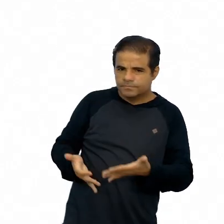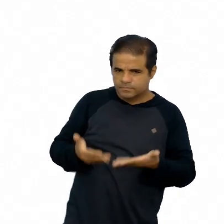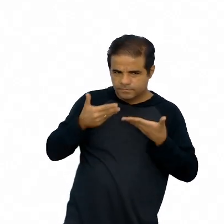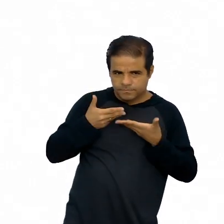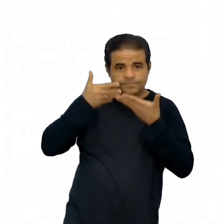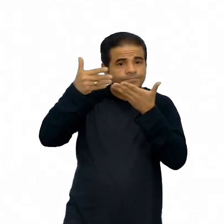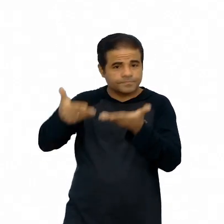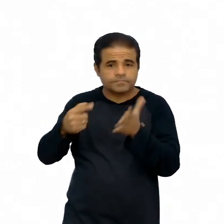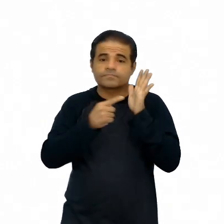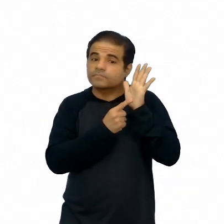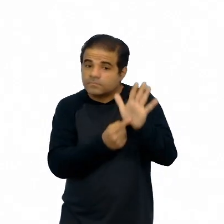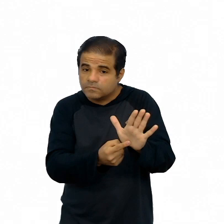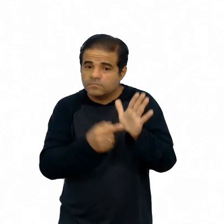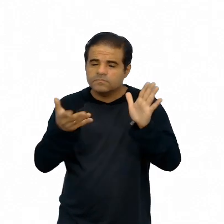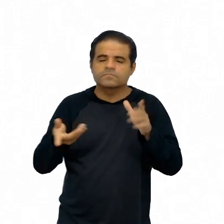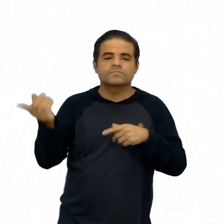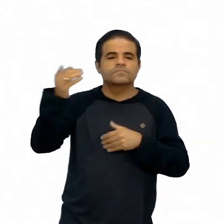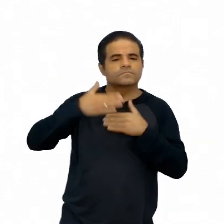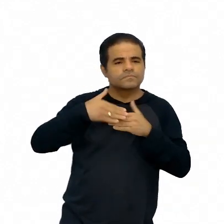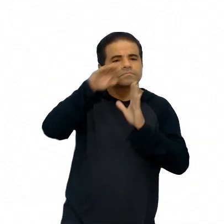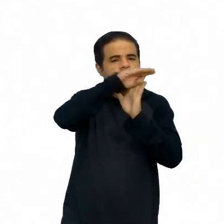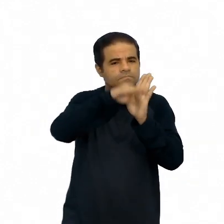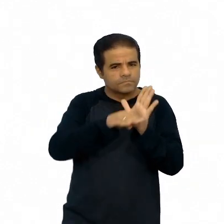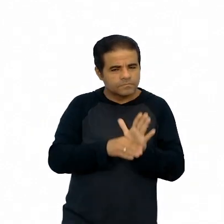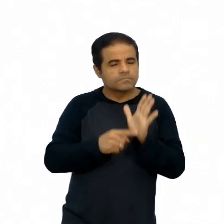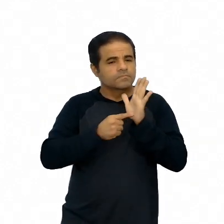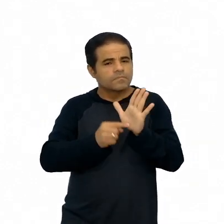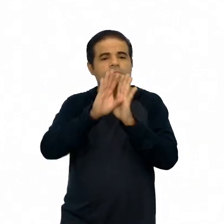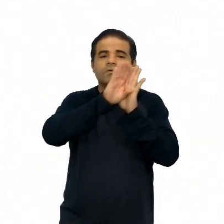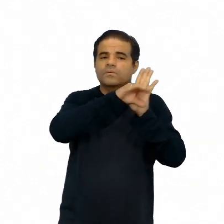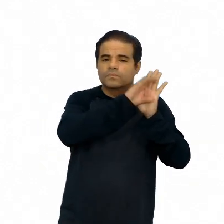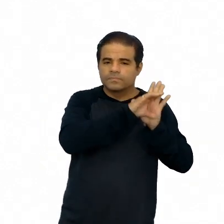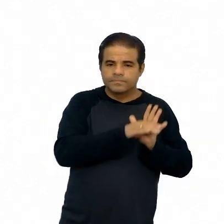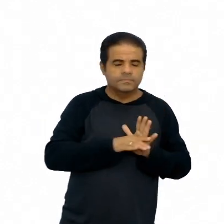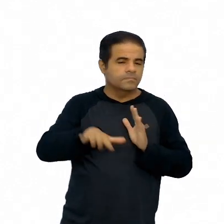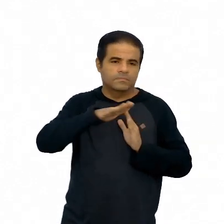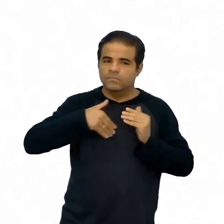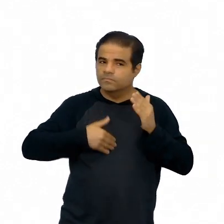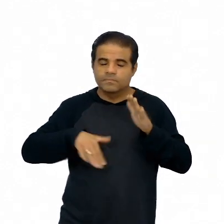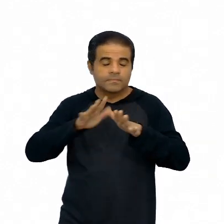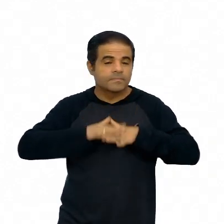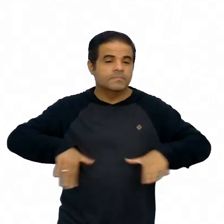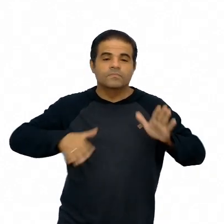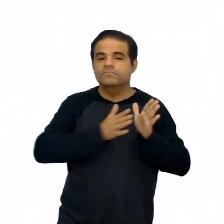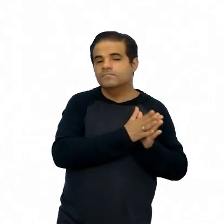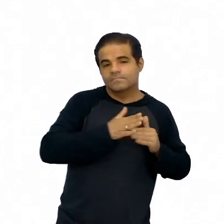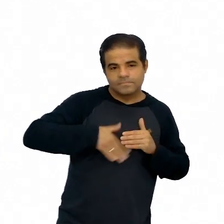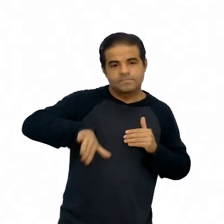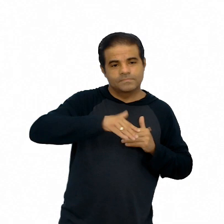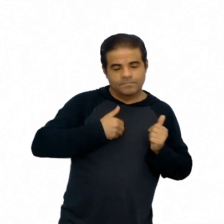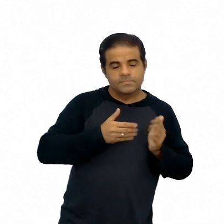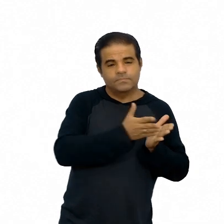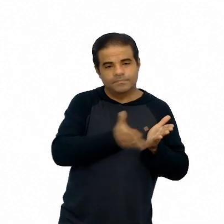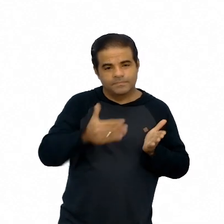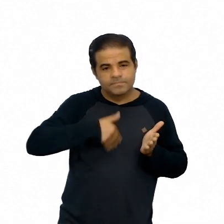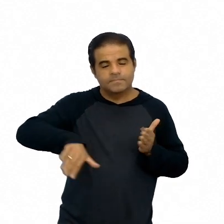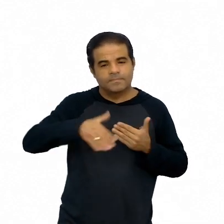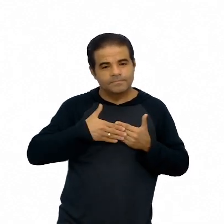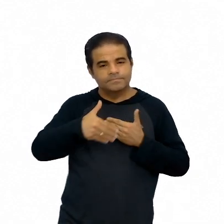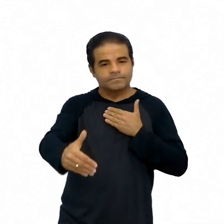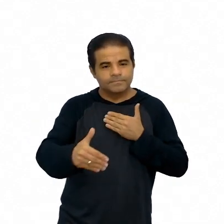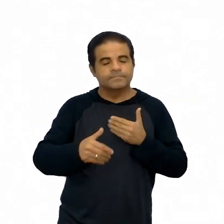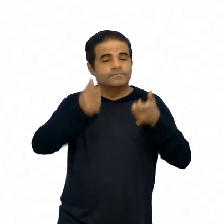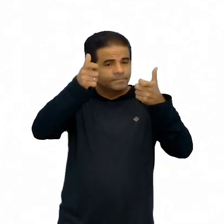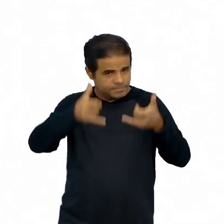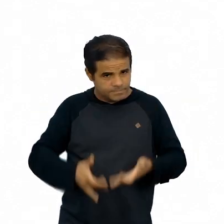dia de hoje, né? Nós retomamos os principais conceitos e ideias discutidos da formação de etapa, então a gente viu um pouquinho do que foi discutido